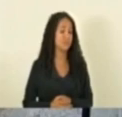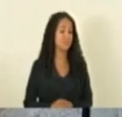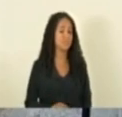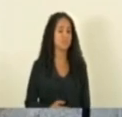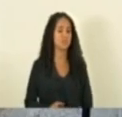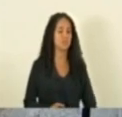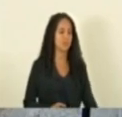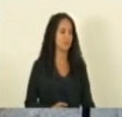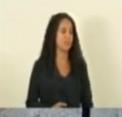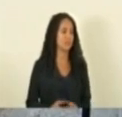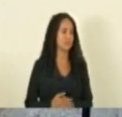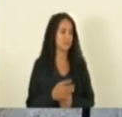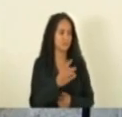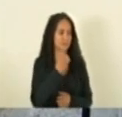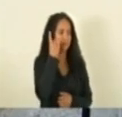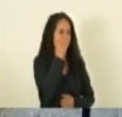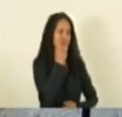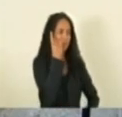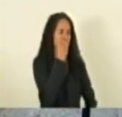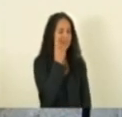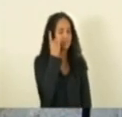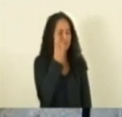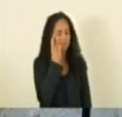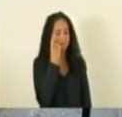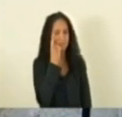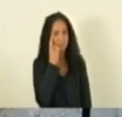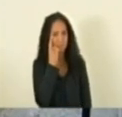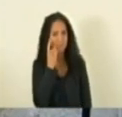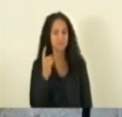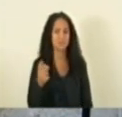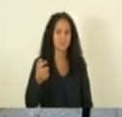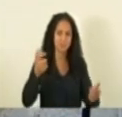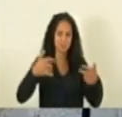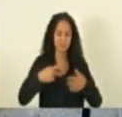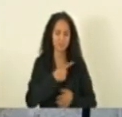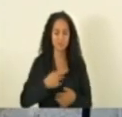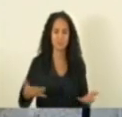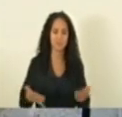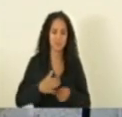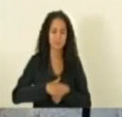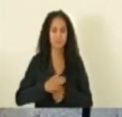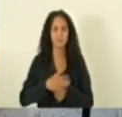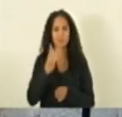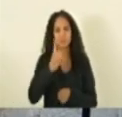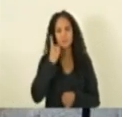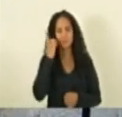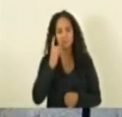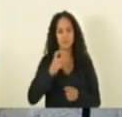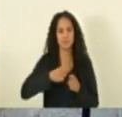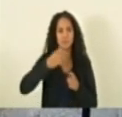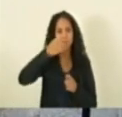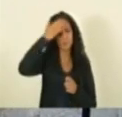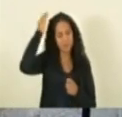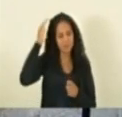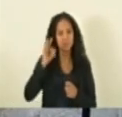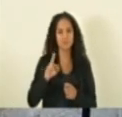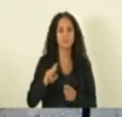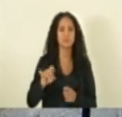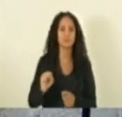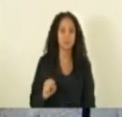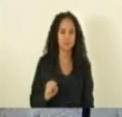cumprimentos, deputado, ao deputado Gandini, que preside a sessão nesse momento, deputado Dr. Erros, deputado